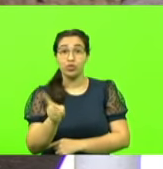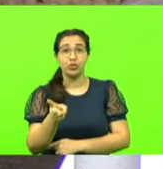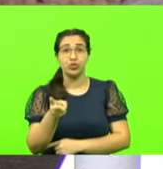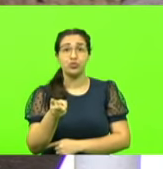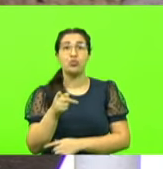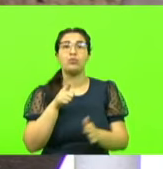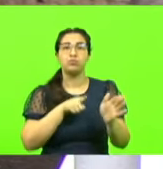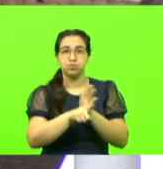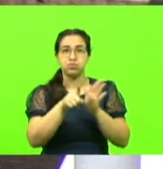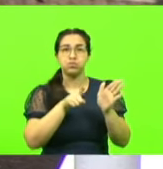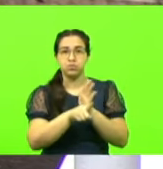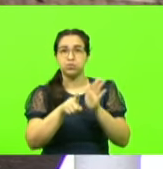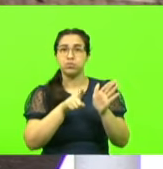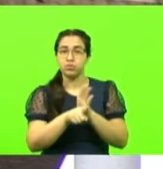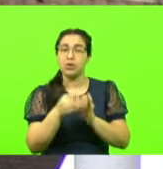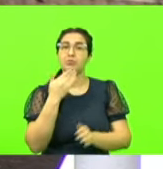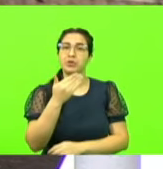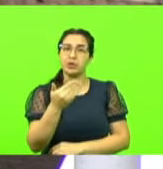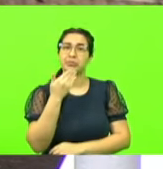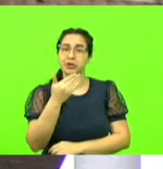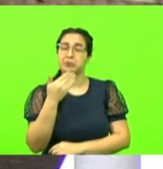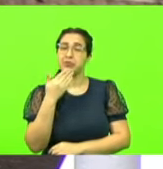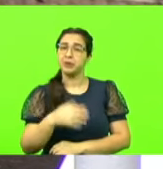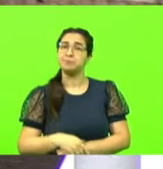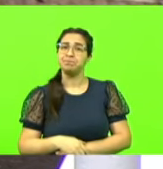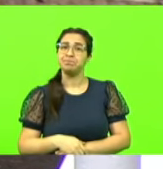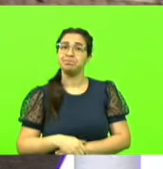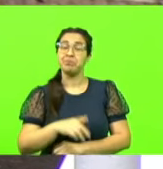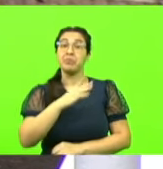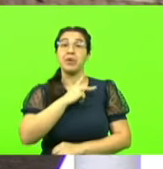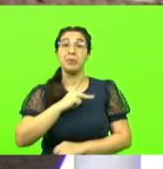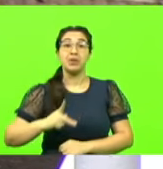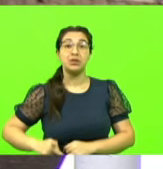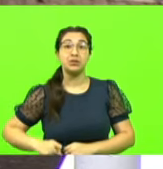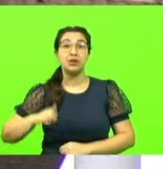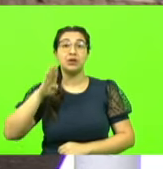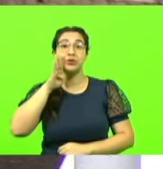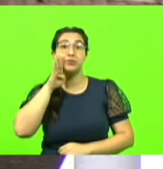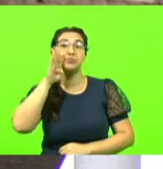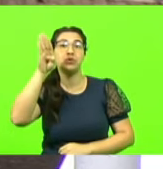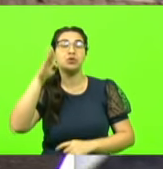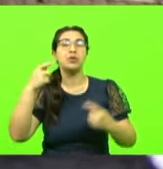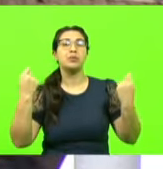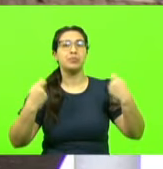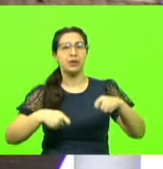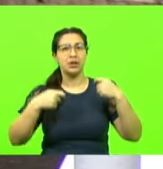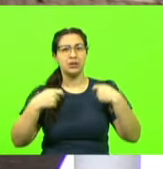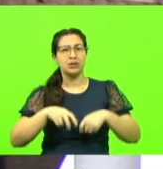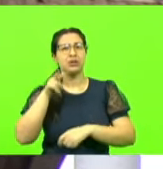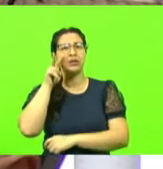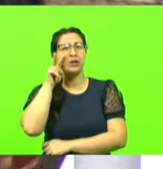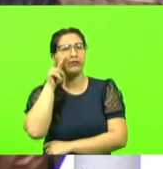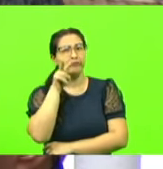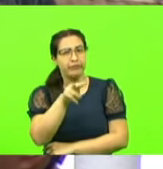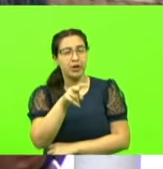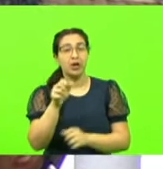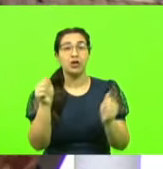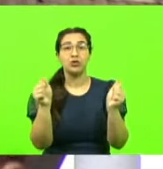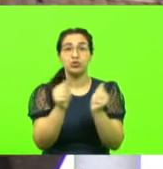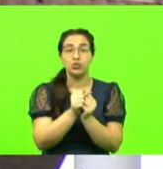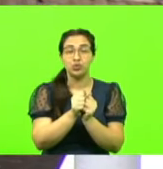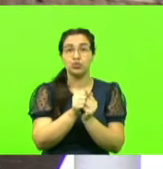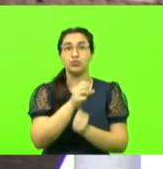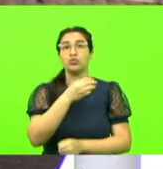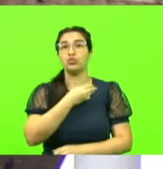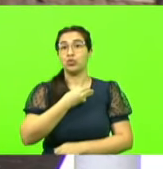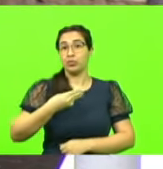nós aprovamos esse projeto de lei, o presidente Bolsonaro deve acompanhar isso com o ministro Tarcísio, porque a